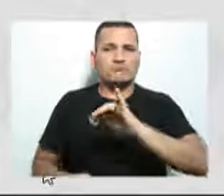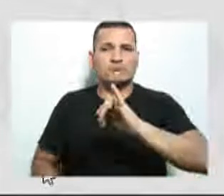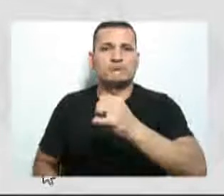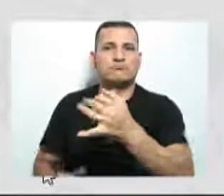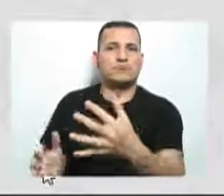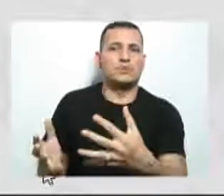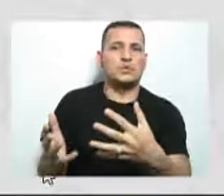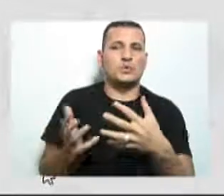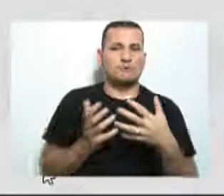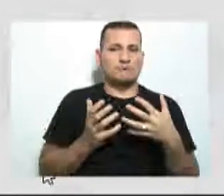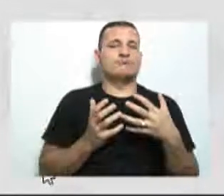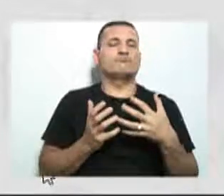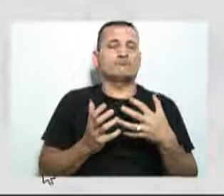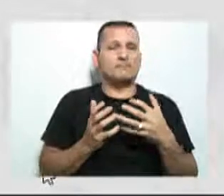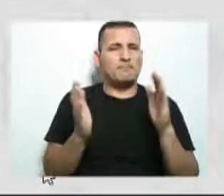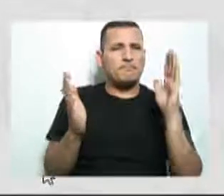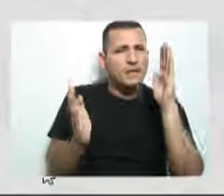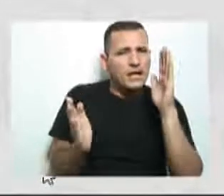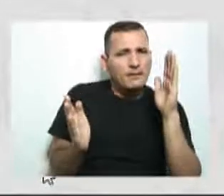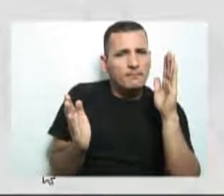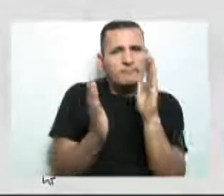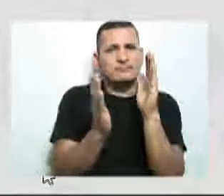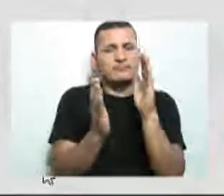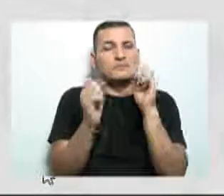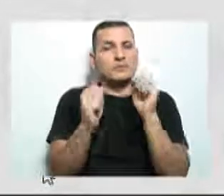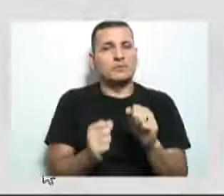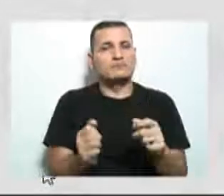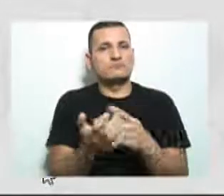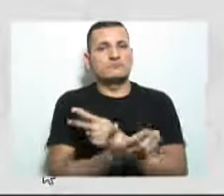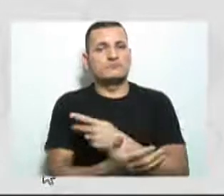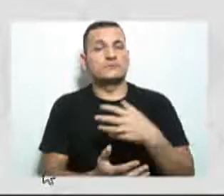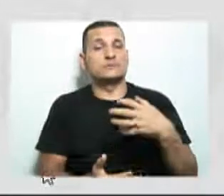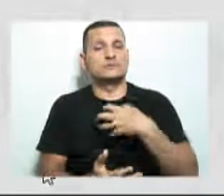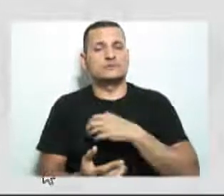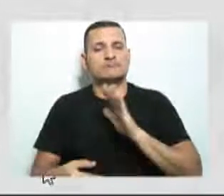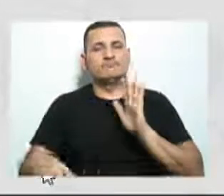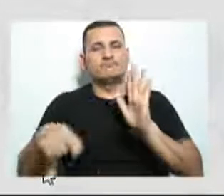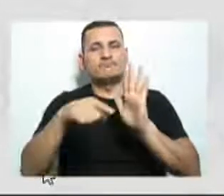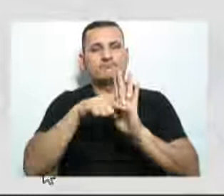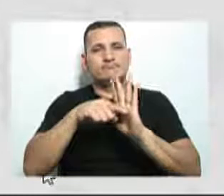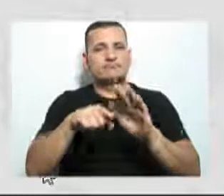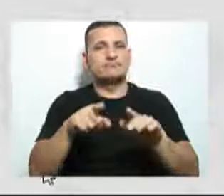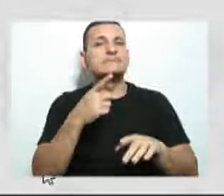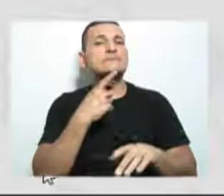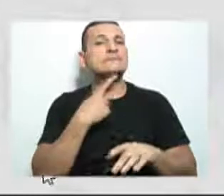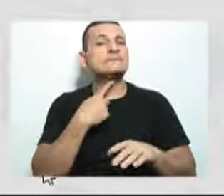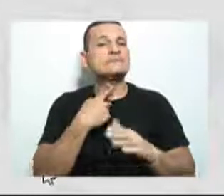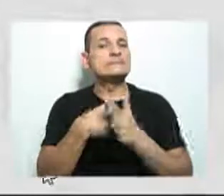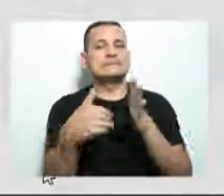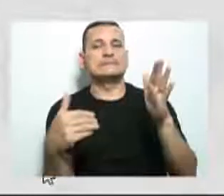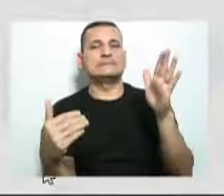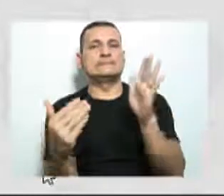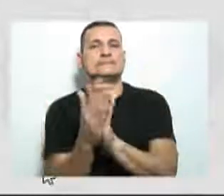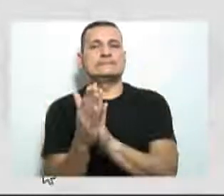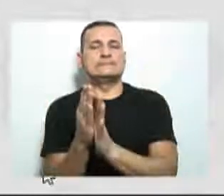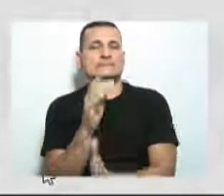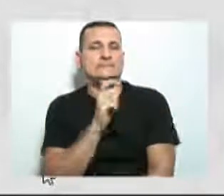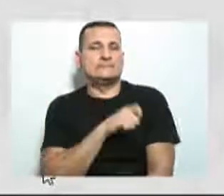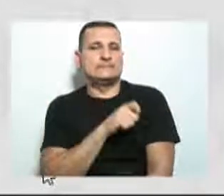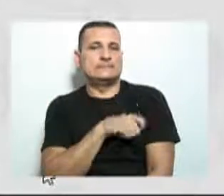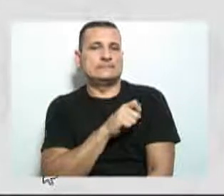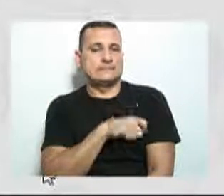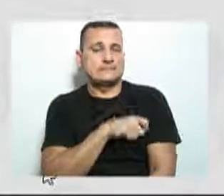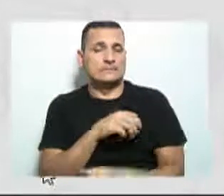curto prazo, segundo esse autor aí, pode gerar sentimentos negativos e desejo de vingança, tá? Então